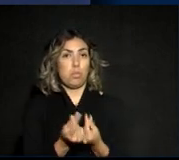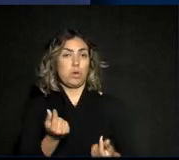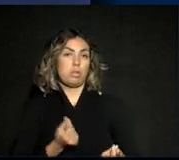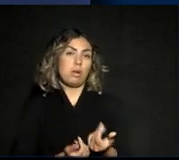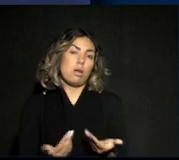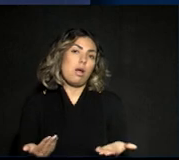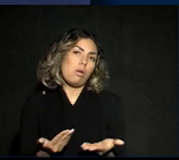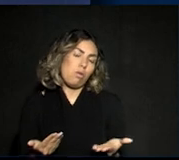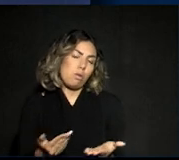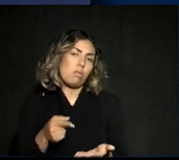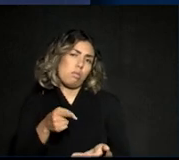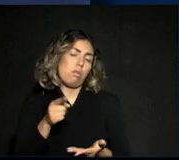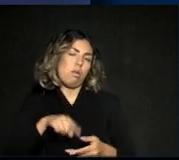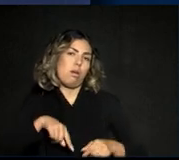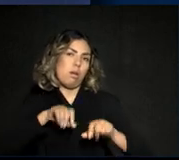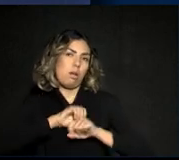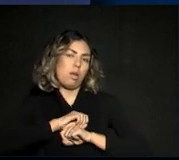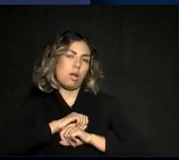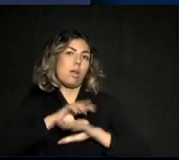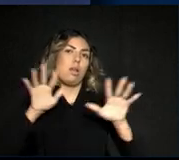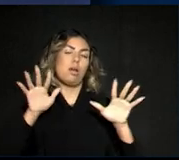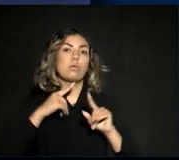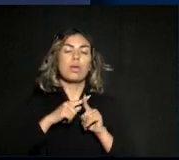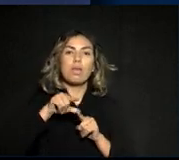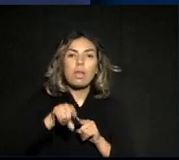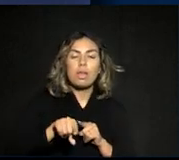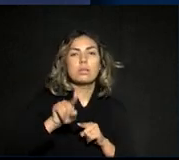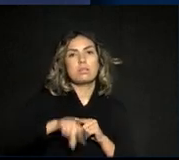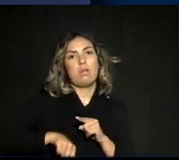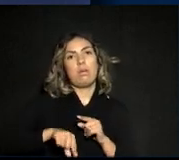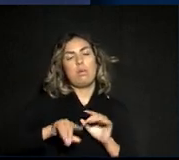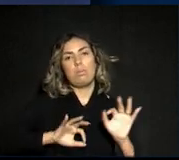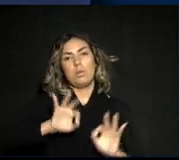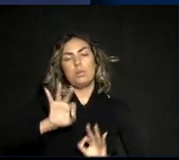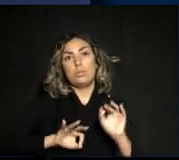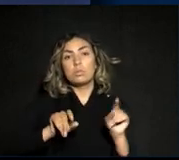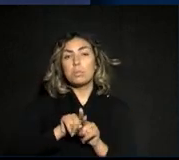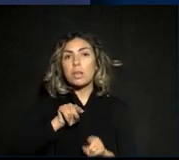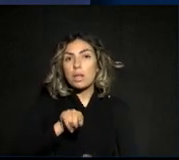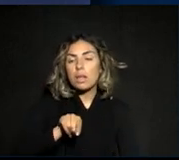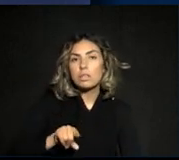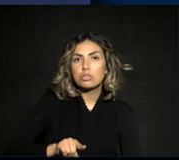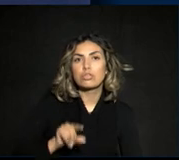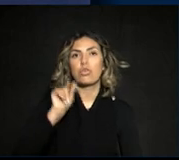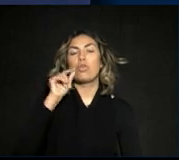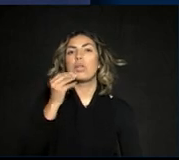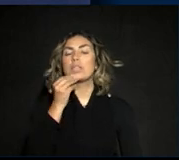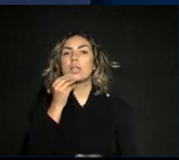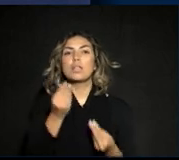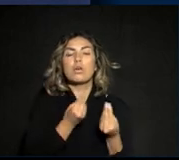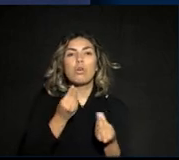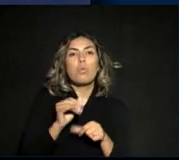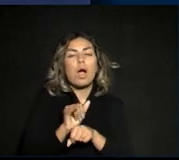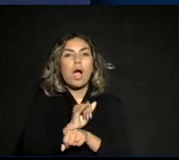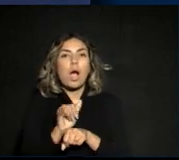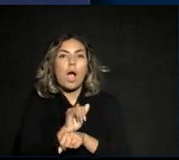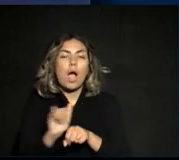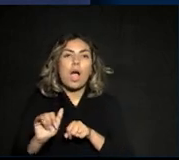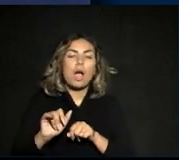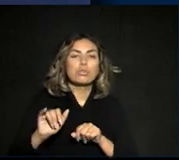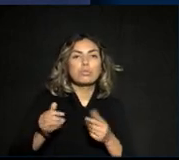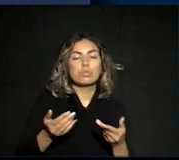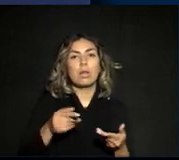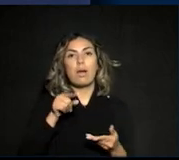Eu acho que está bem claro que esse é o plano e essa escolha de ajustar frente a essa volatilidade